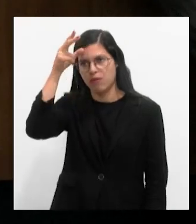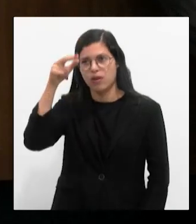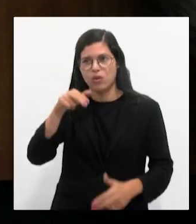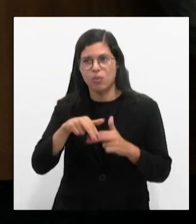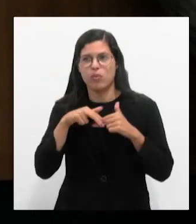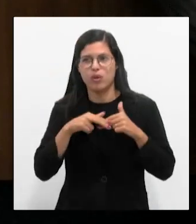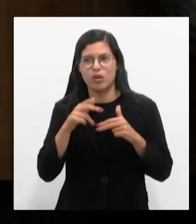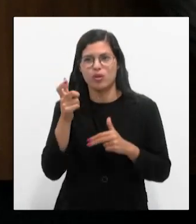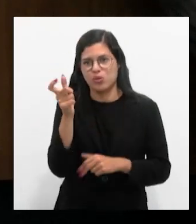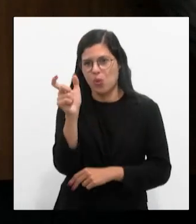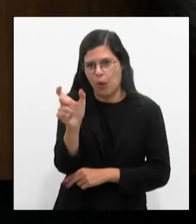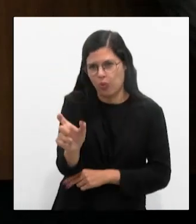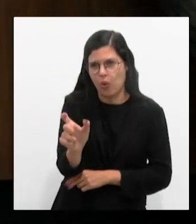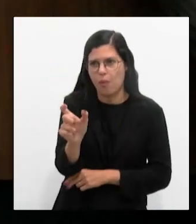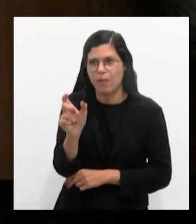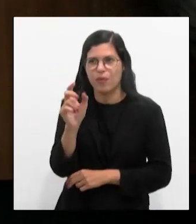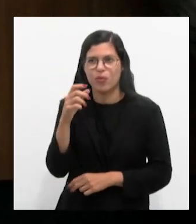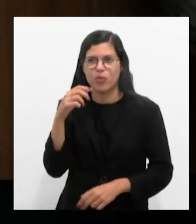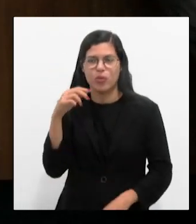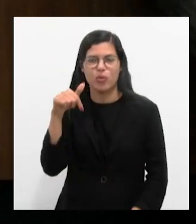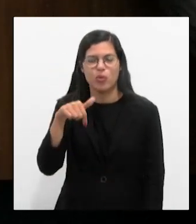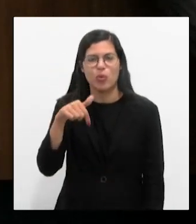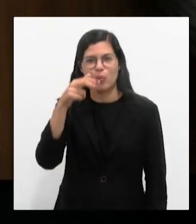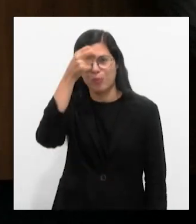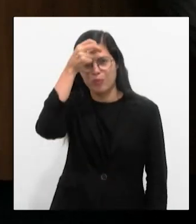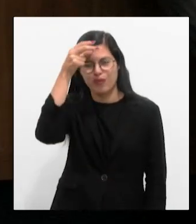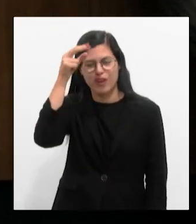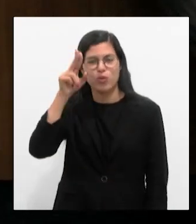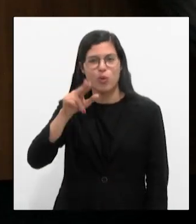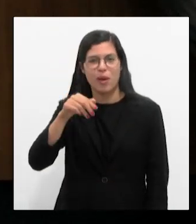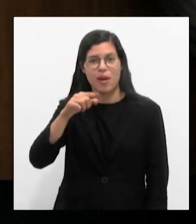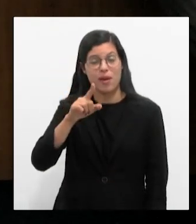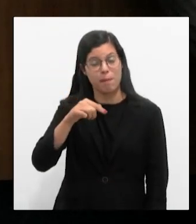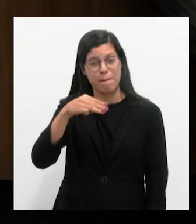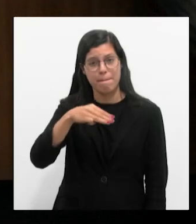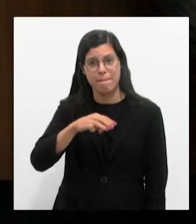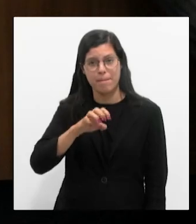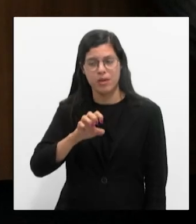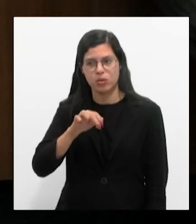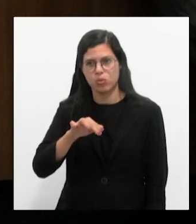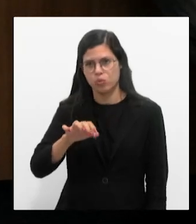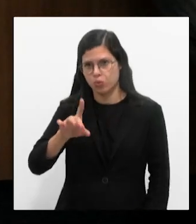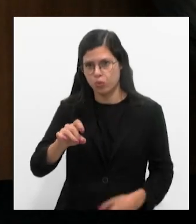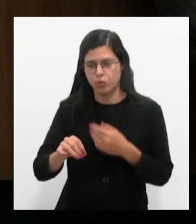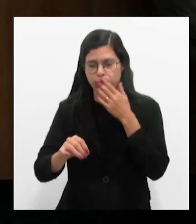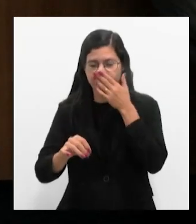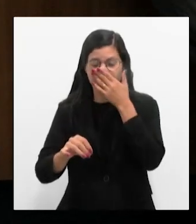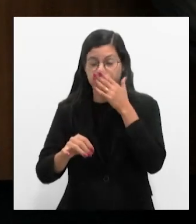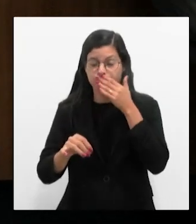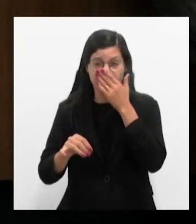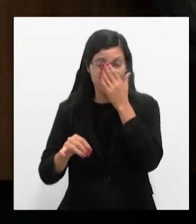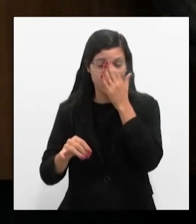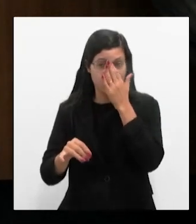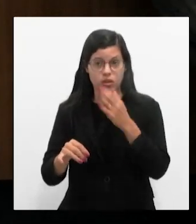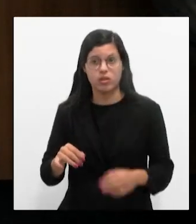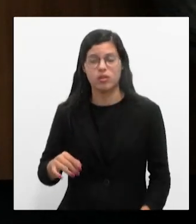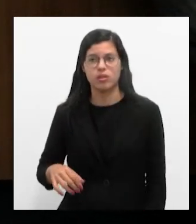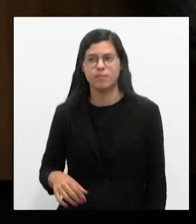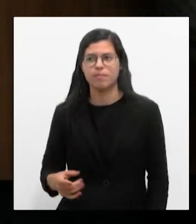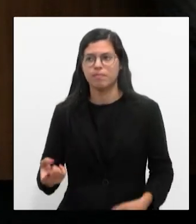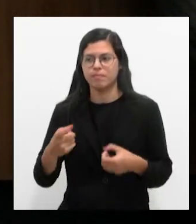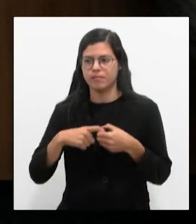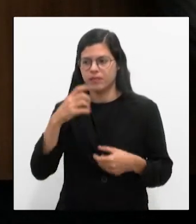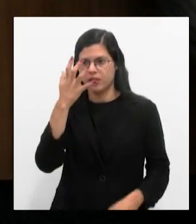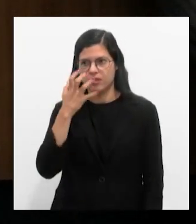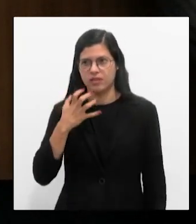do prefeito, da turminha que o cerca, são os menudos. Mas, voltando aqui à seriedade dos trabalhos, presidente,